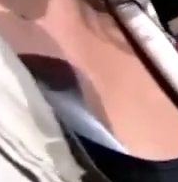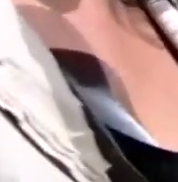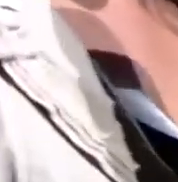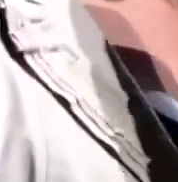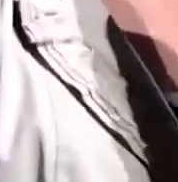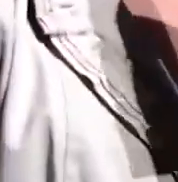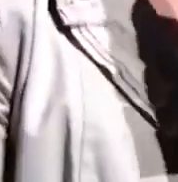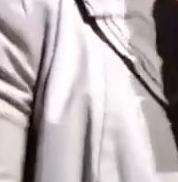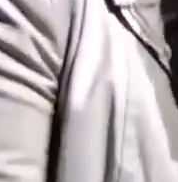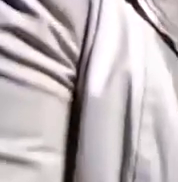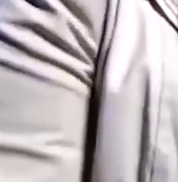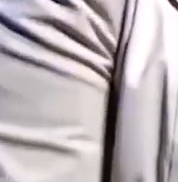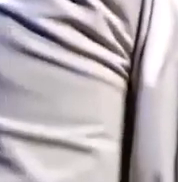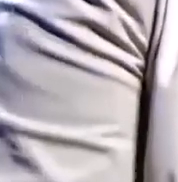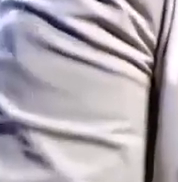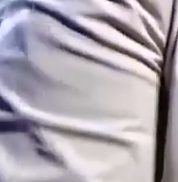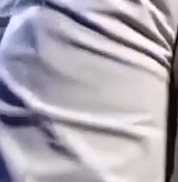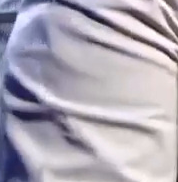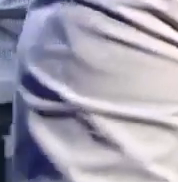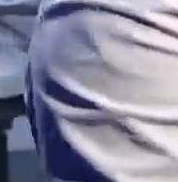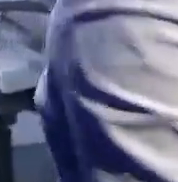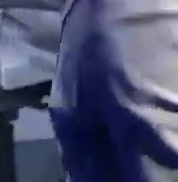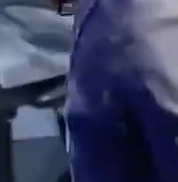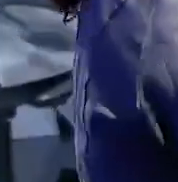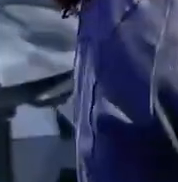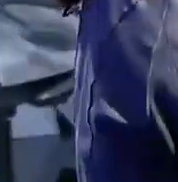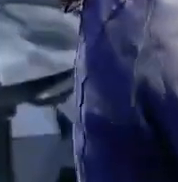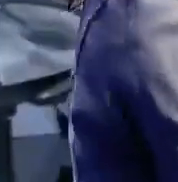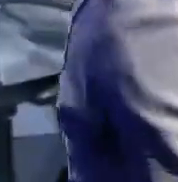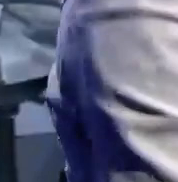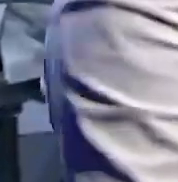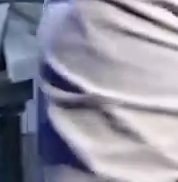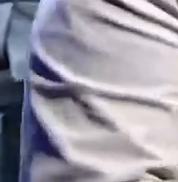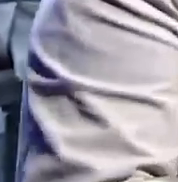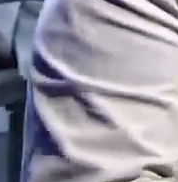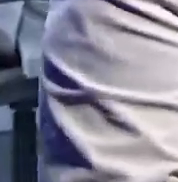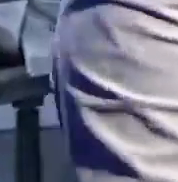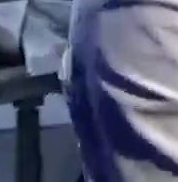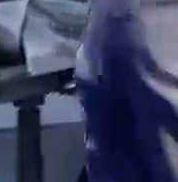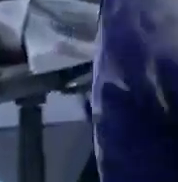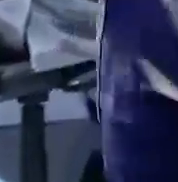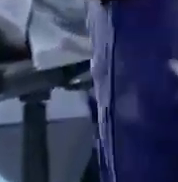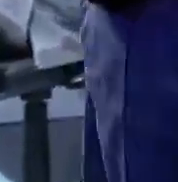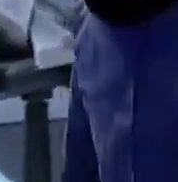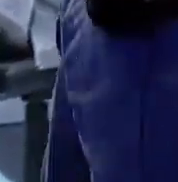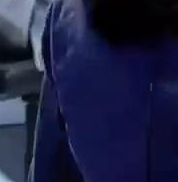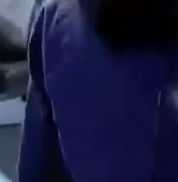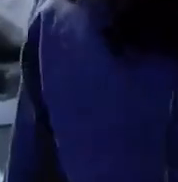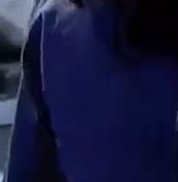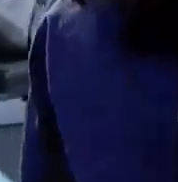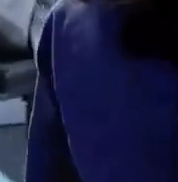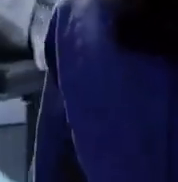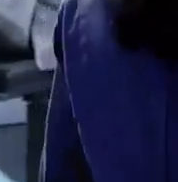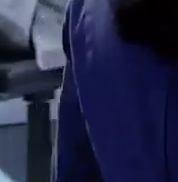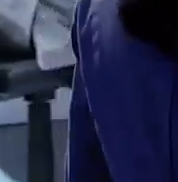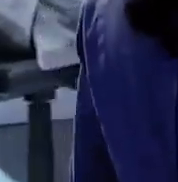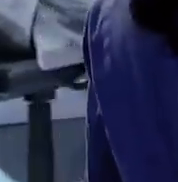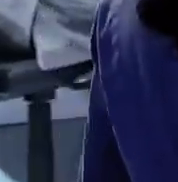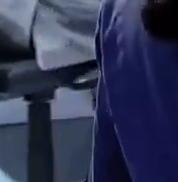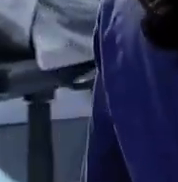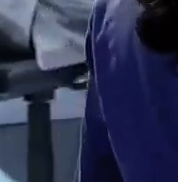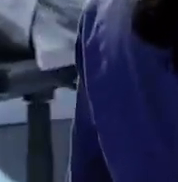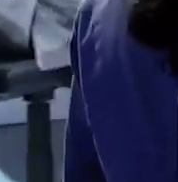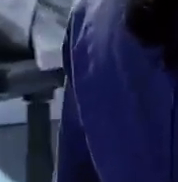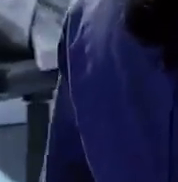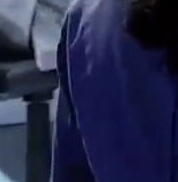nossa primeira conversa. A gente volta nos intervalos dos blocos para avaliar o que que eles disseram, mas vamos então torcer para que venham mais propostas, né? Porque